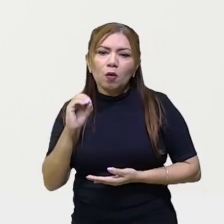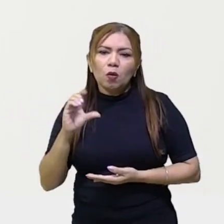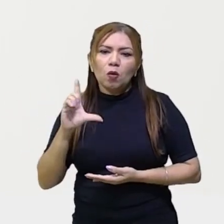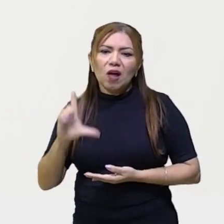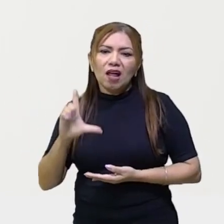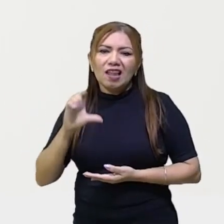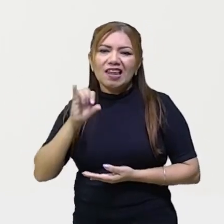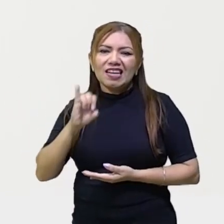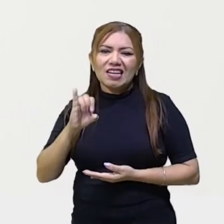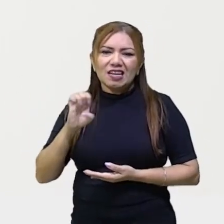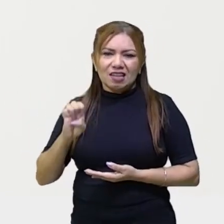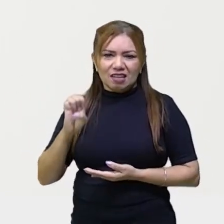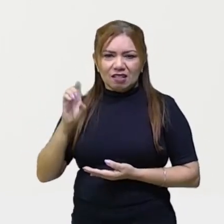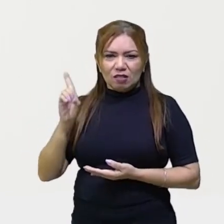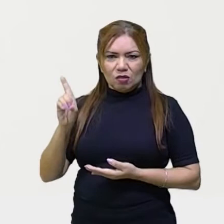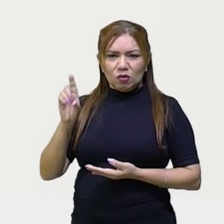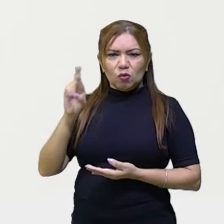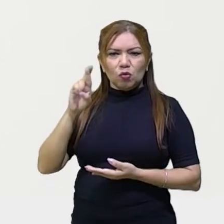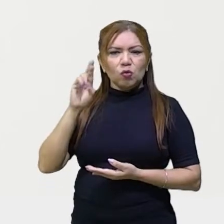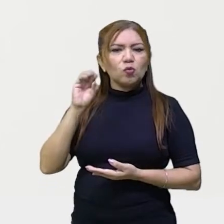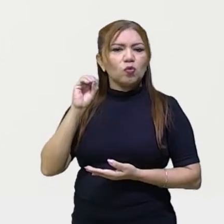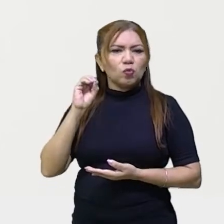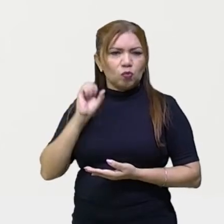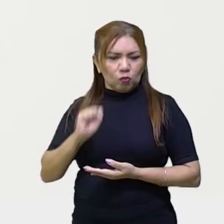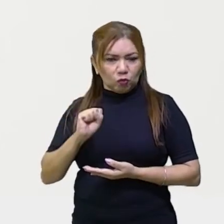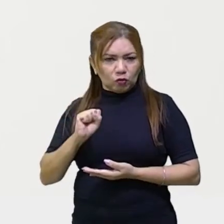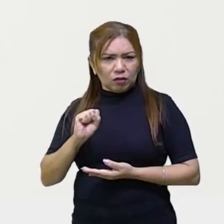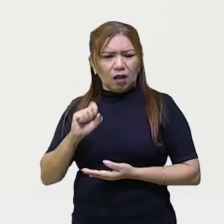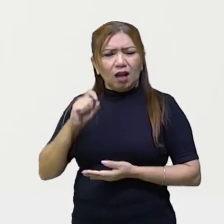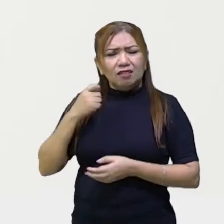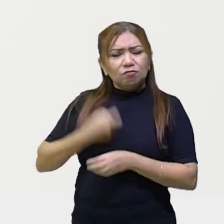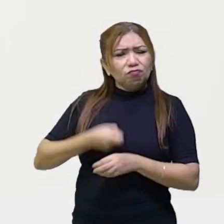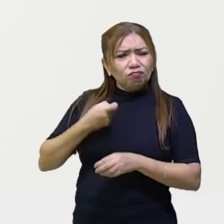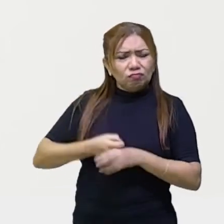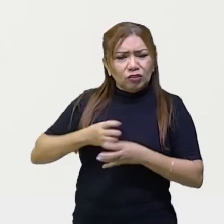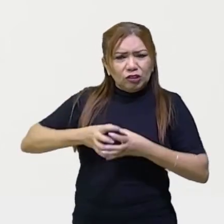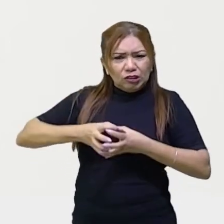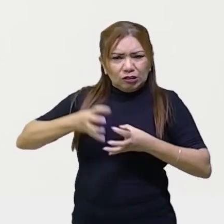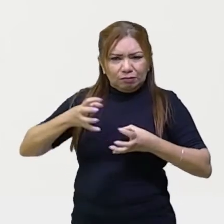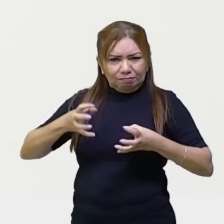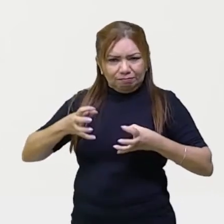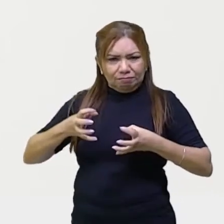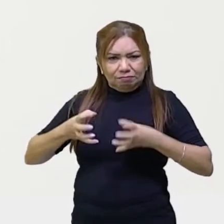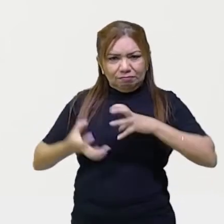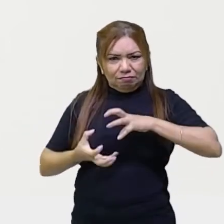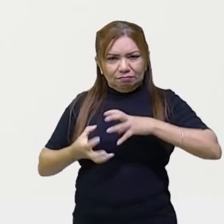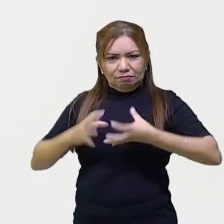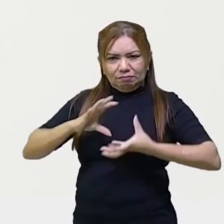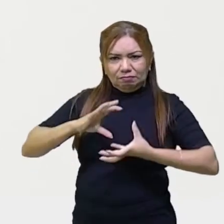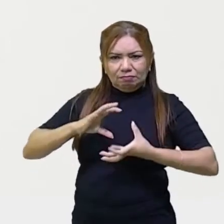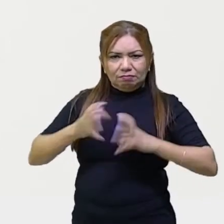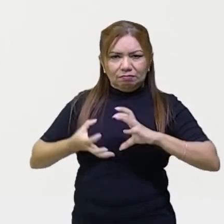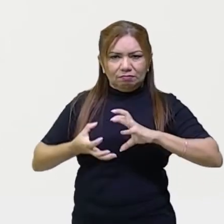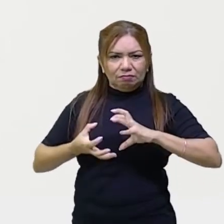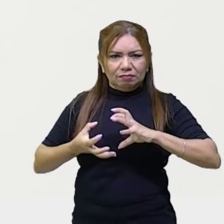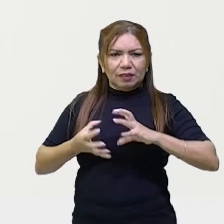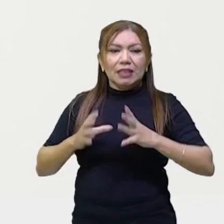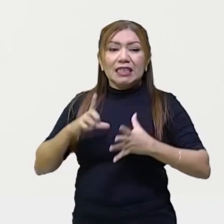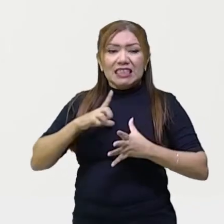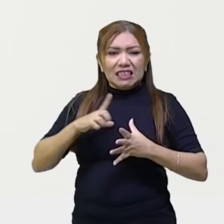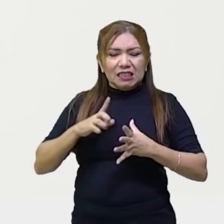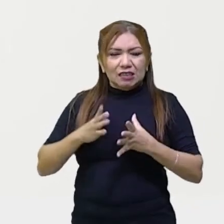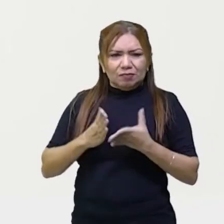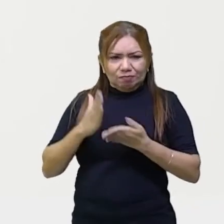vários ângulos os poliedros são sólidos geométricos que tem todas as suas